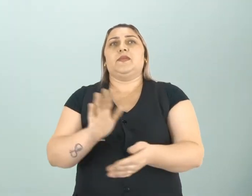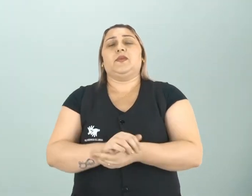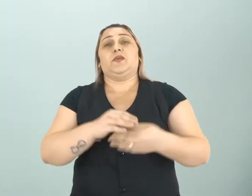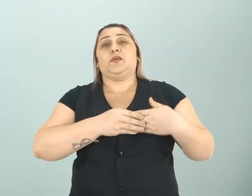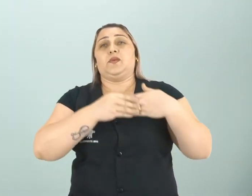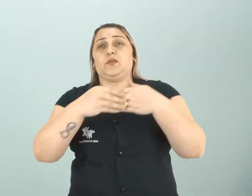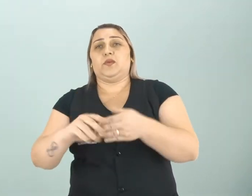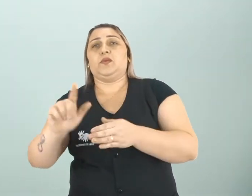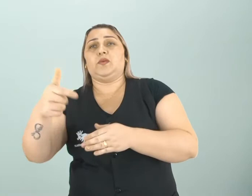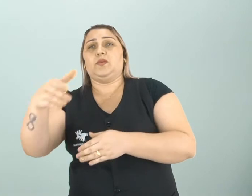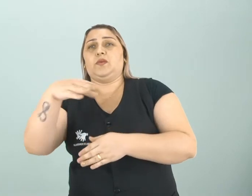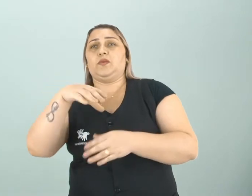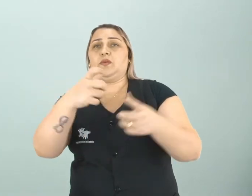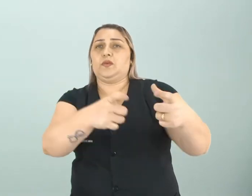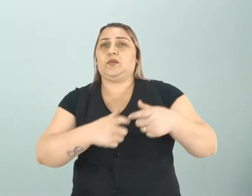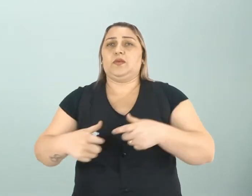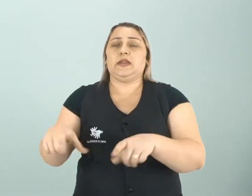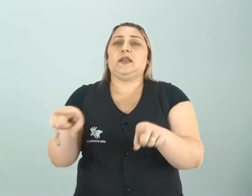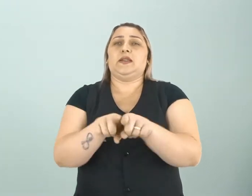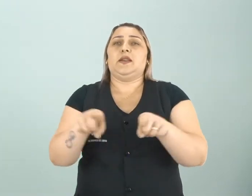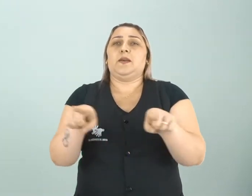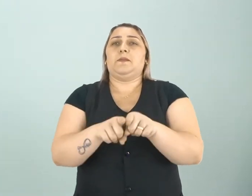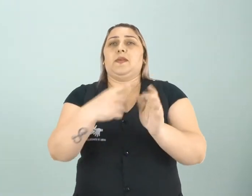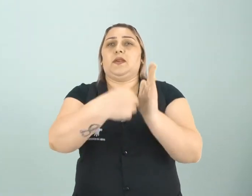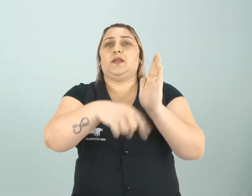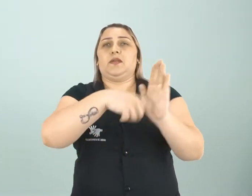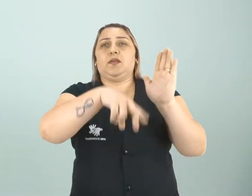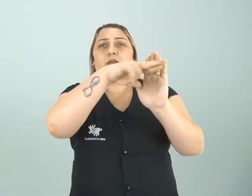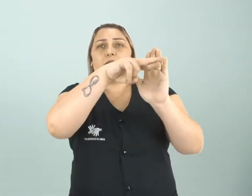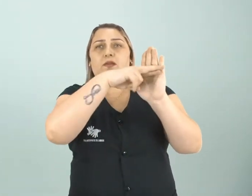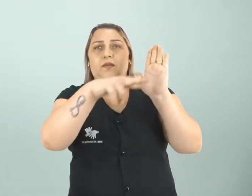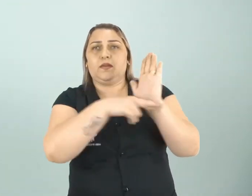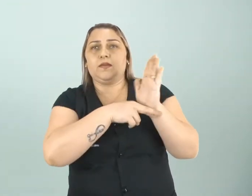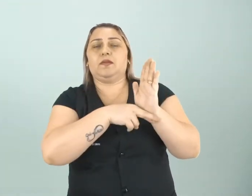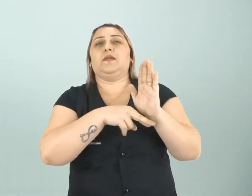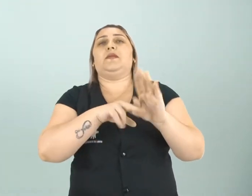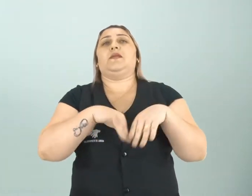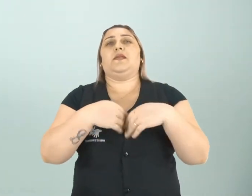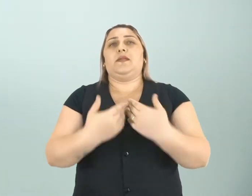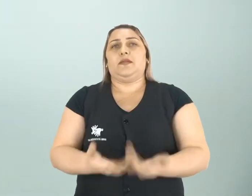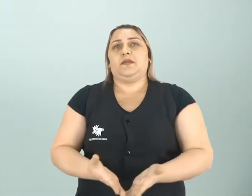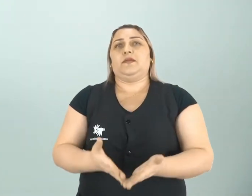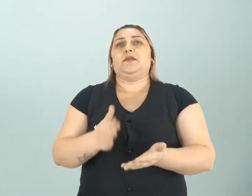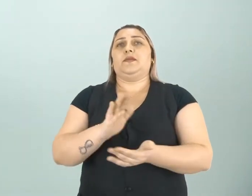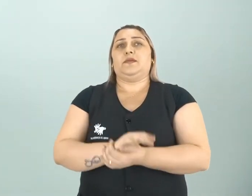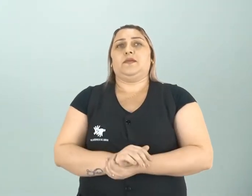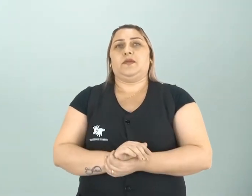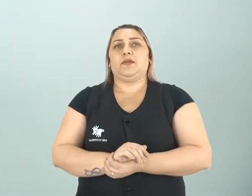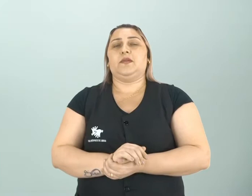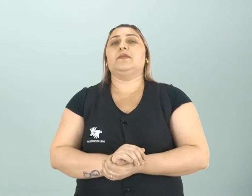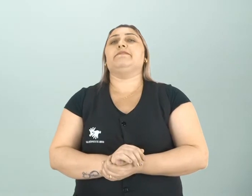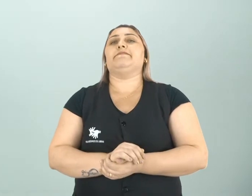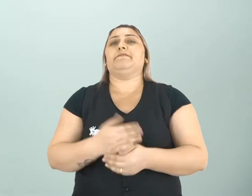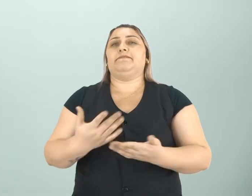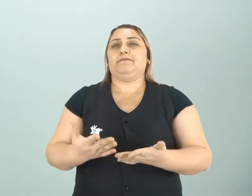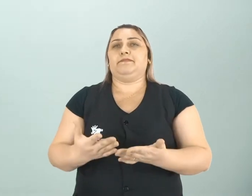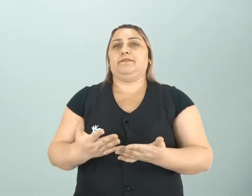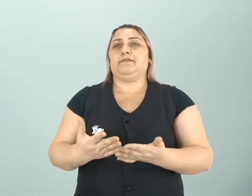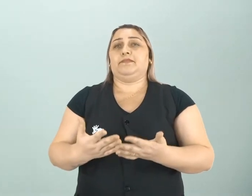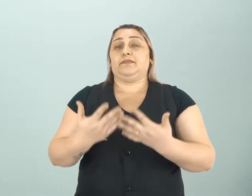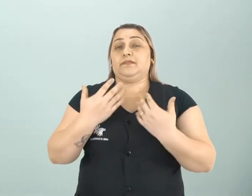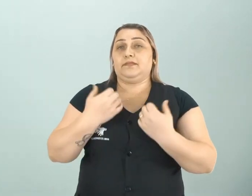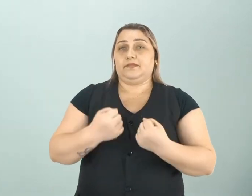situação de outros lugares que negligenciaram as recomendações. Então, ele está fazendo isso de uma maneira,